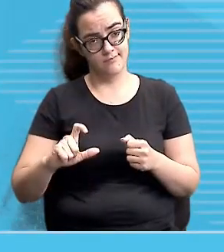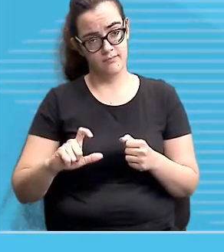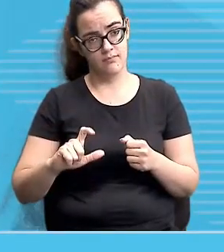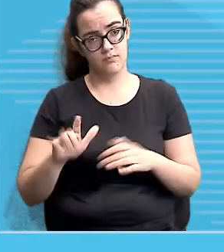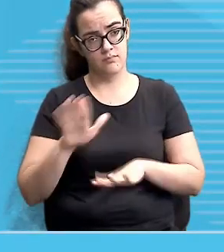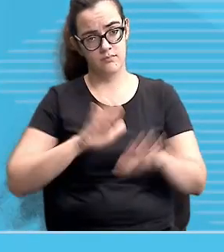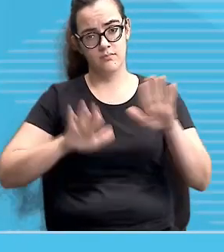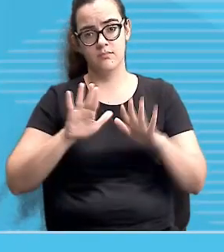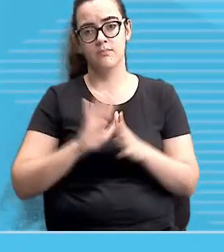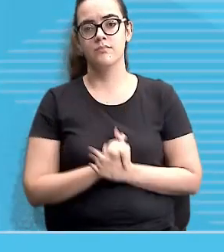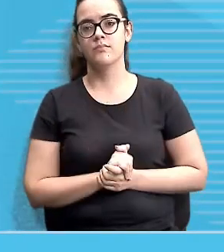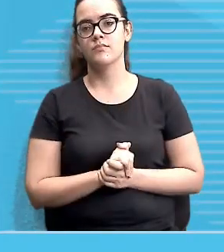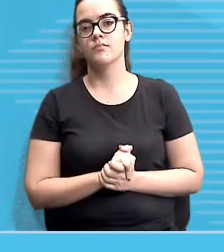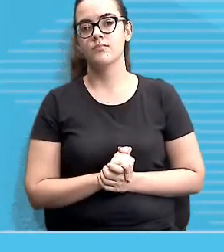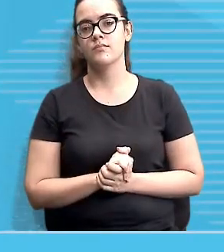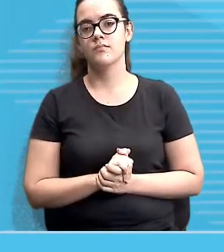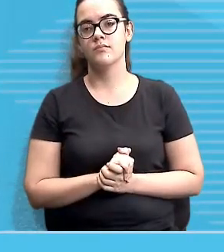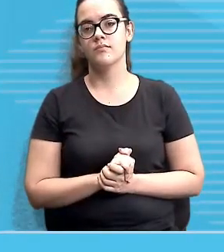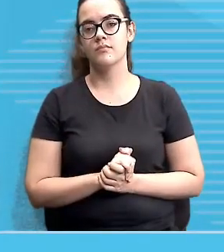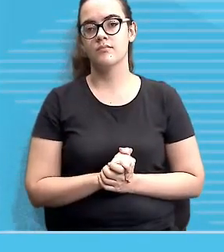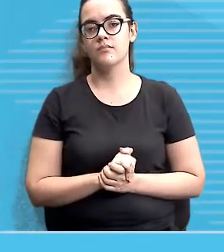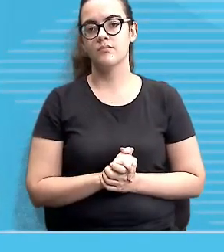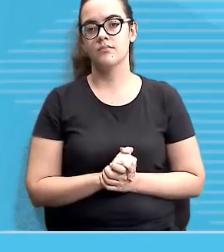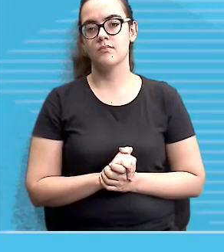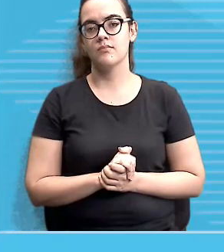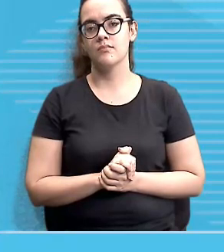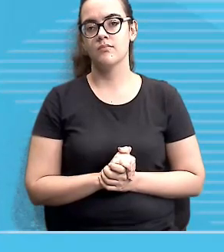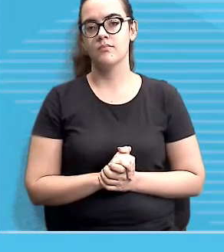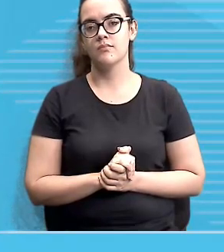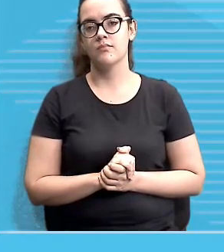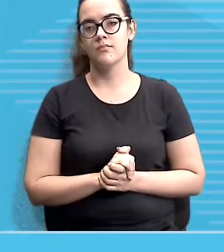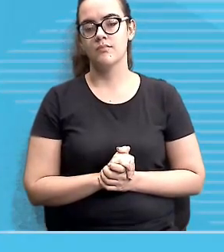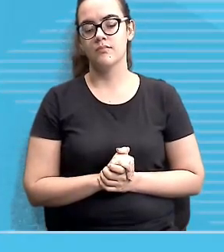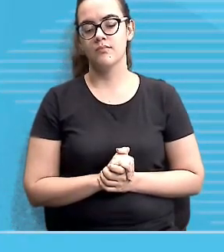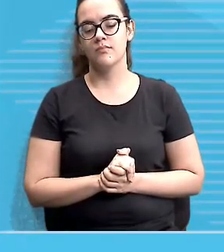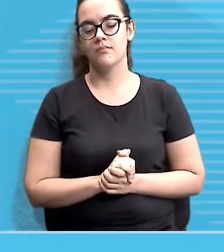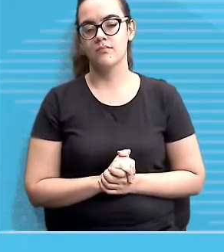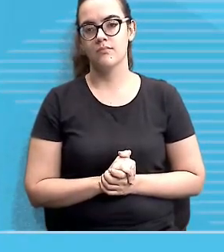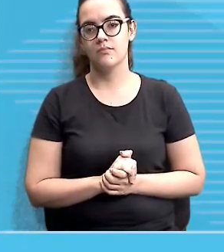e também pediu a capacidade térmica